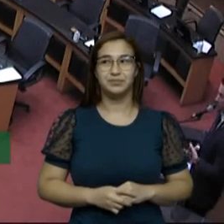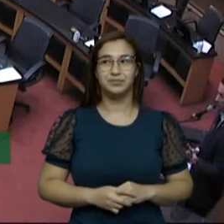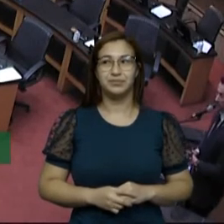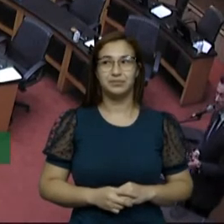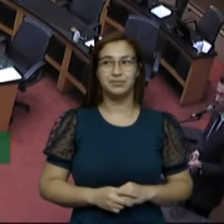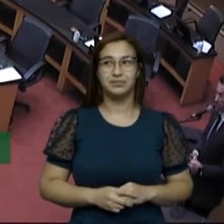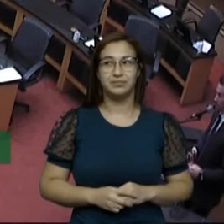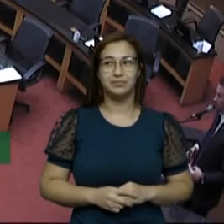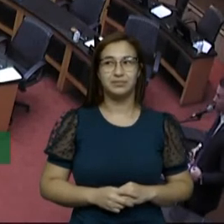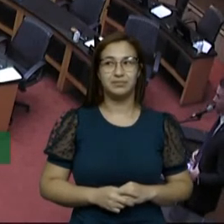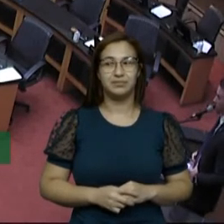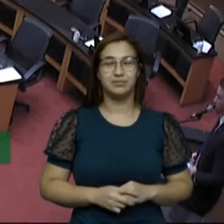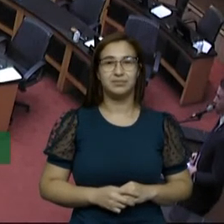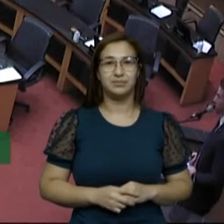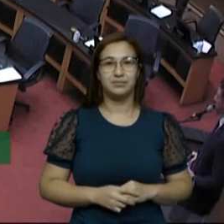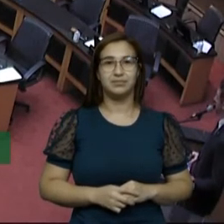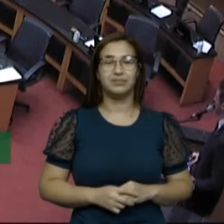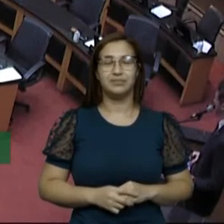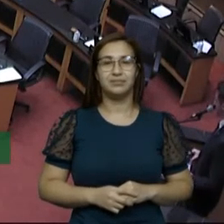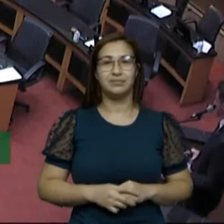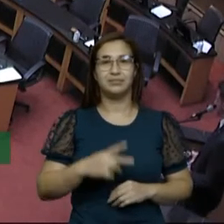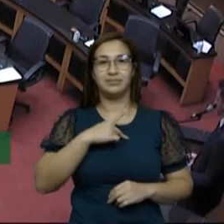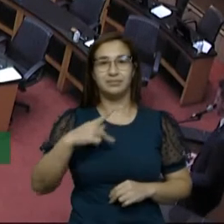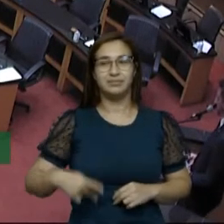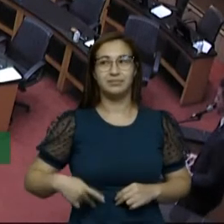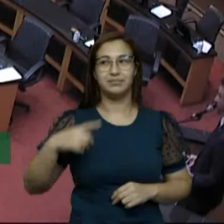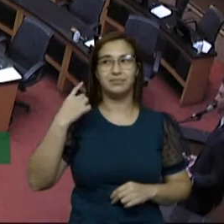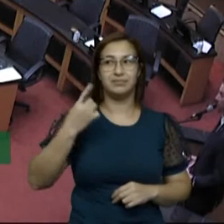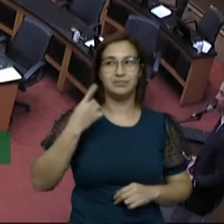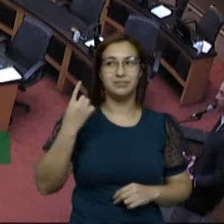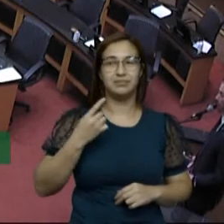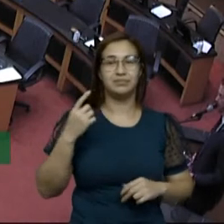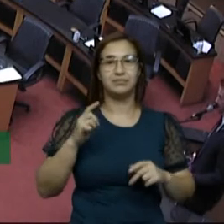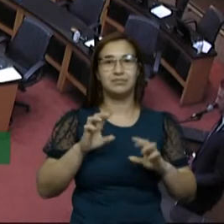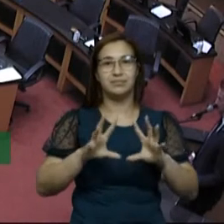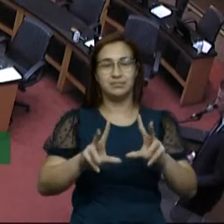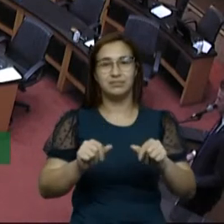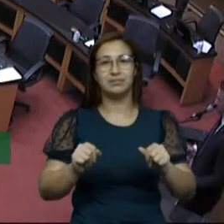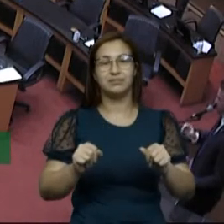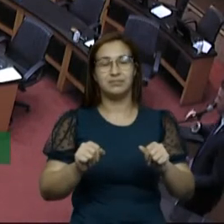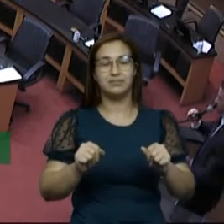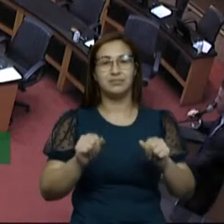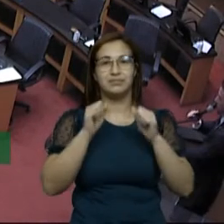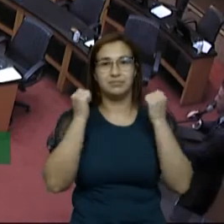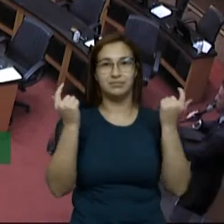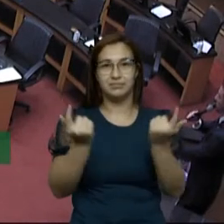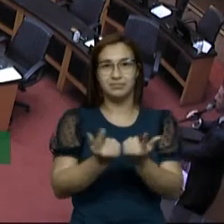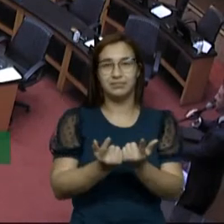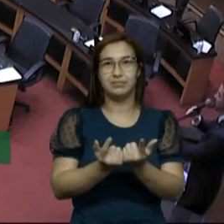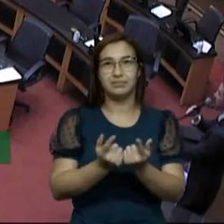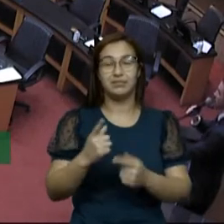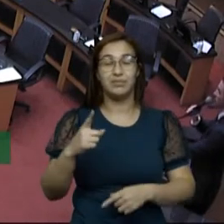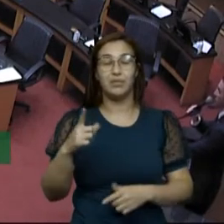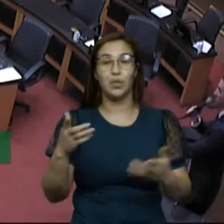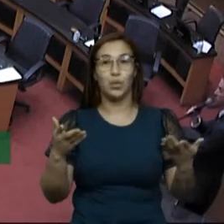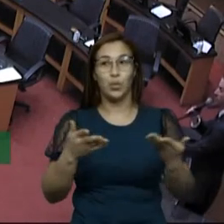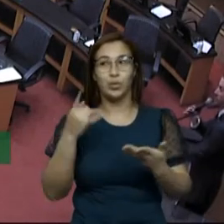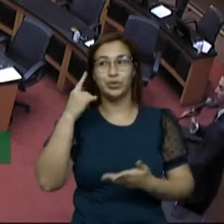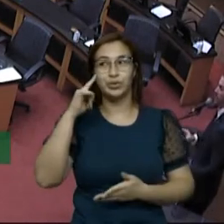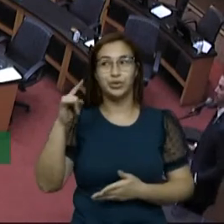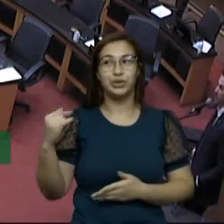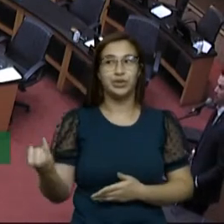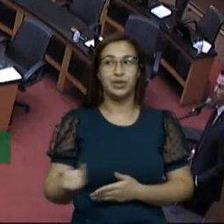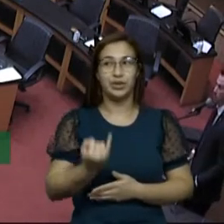Senhor presidente, senhores deputados, público presente, quem nos assiste pela TVAL, hoje é um dia extremamente importante para a saúde das